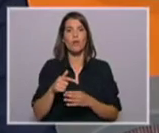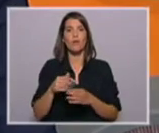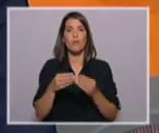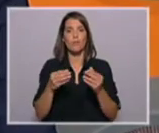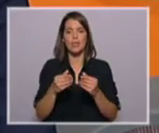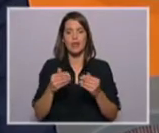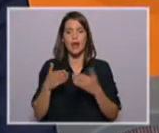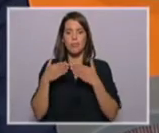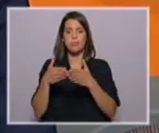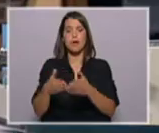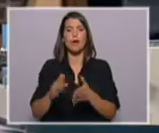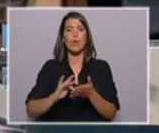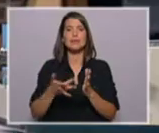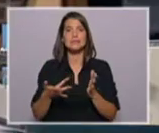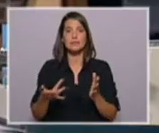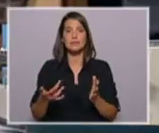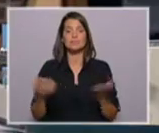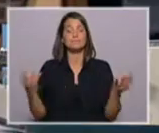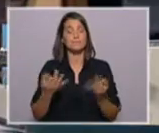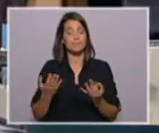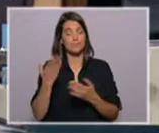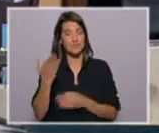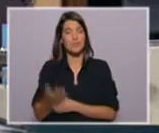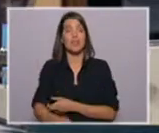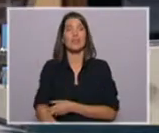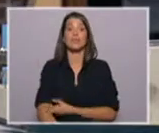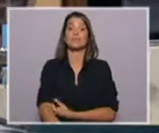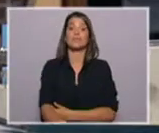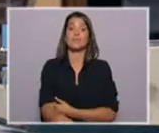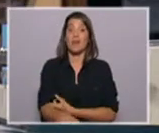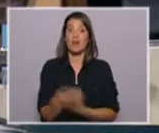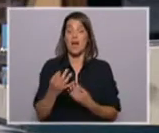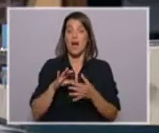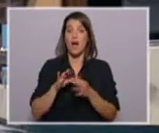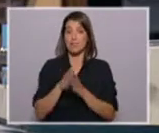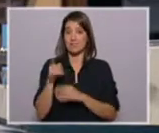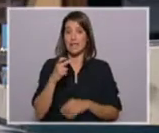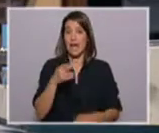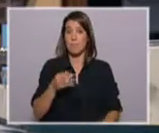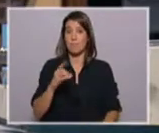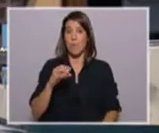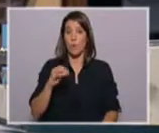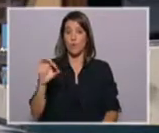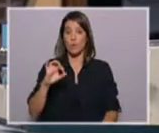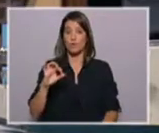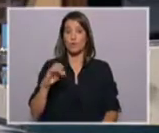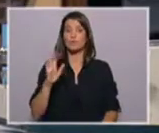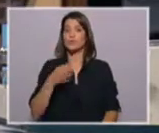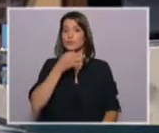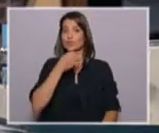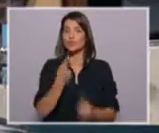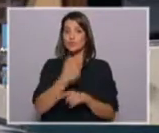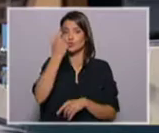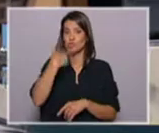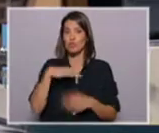não é? Sim, é verdade. E se calhar, pegando precisamente à boleia da Apolo 8, nós temos logo que começar a desenrolar os contos e as histórias que há